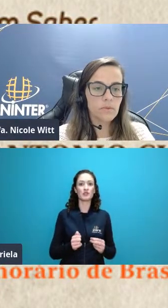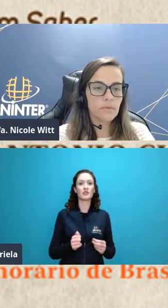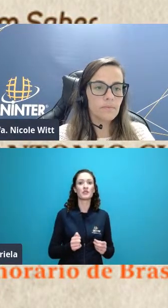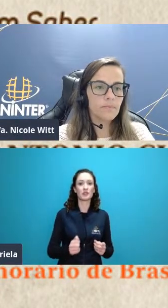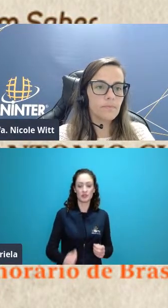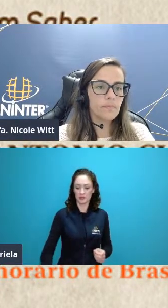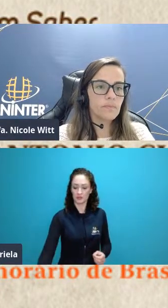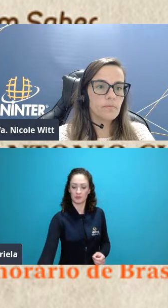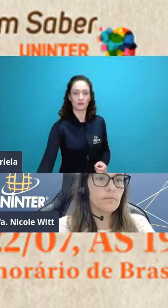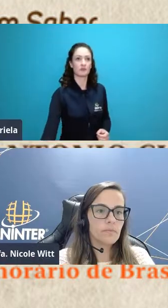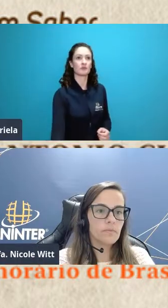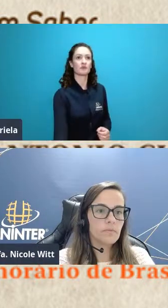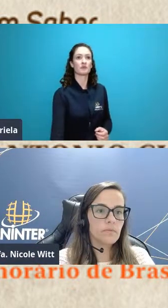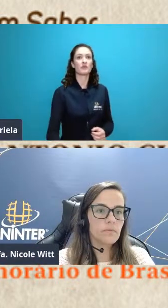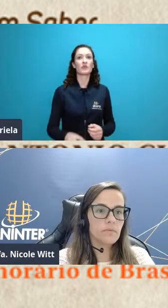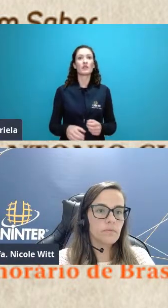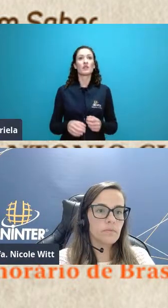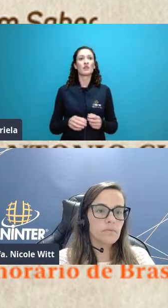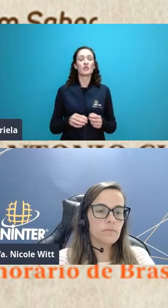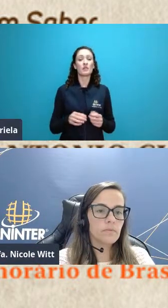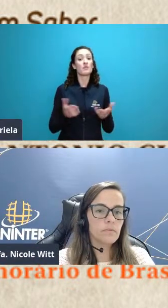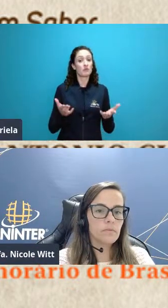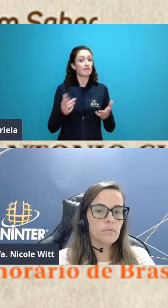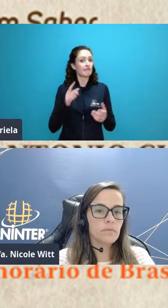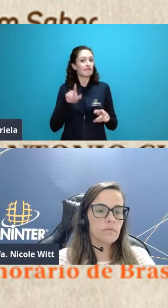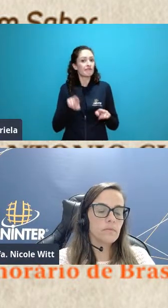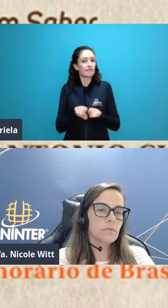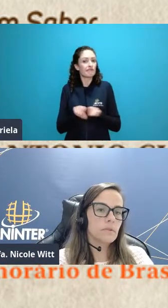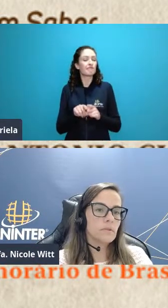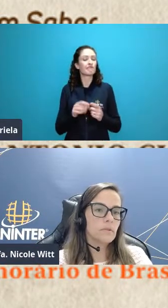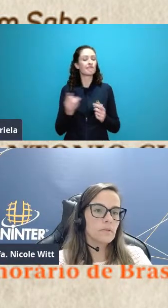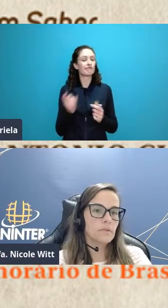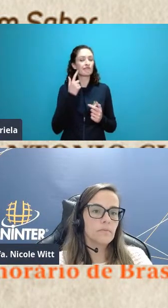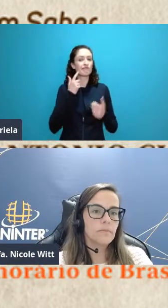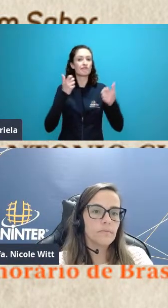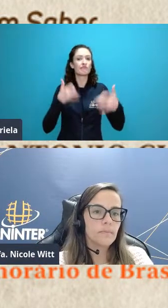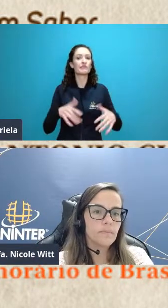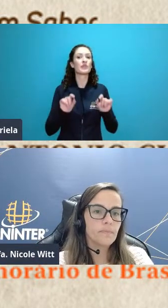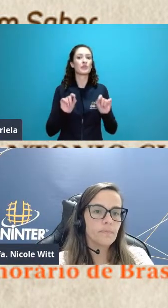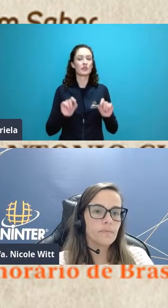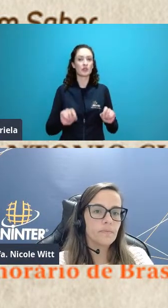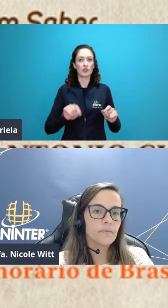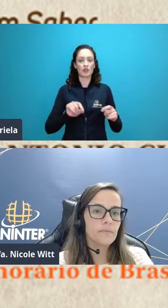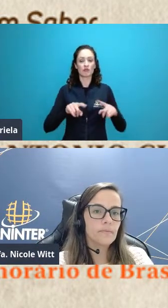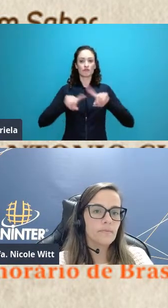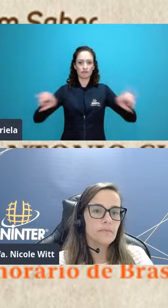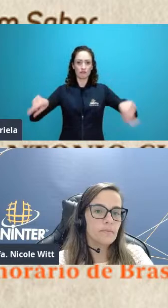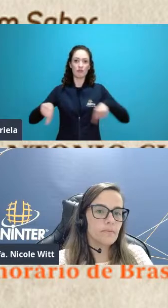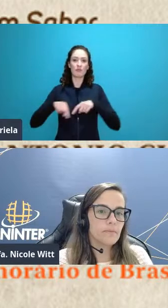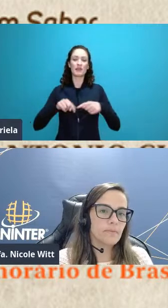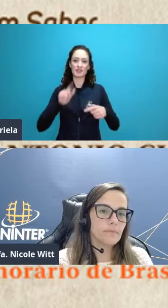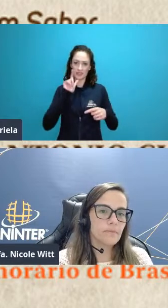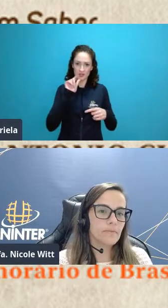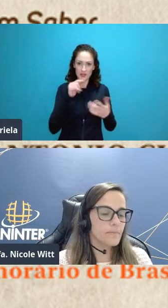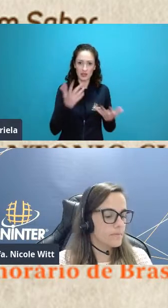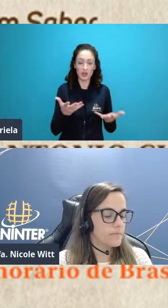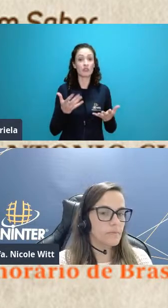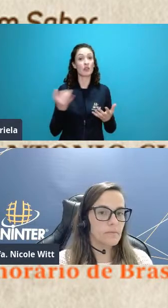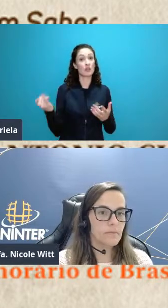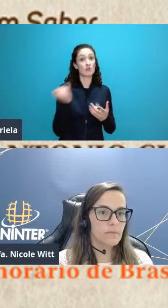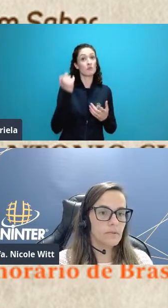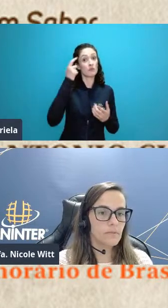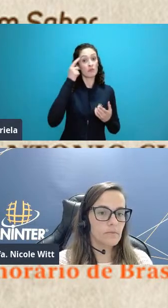eu acho que é um recorde espacial a bacia hidrográfica muito conveniente nas diversas